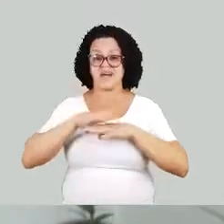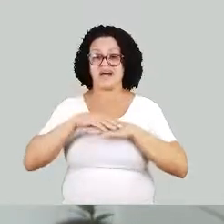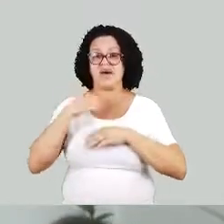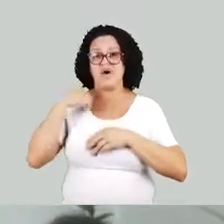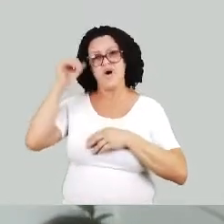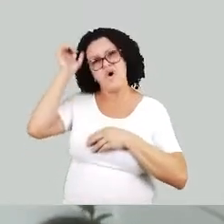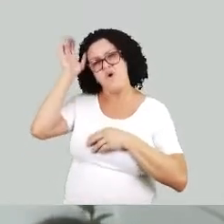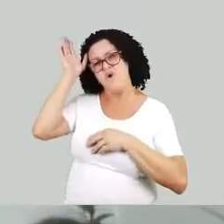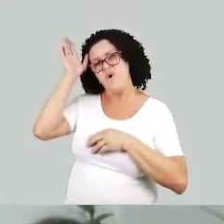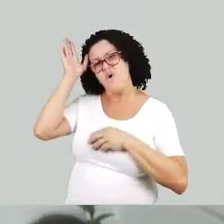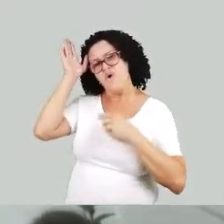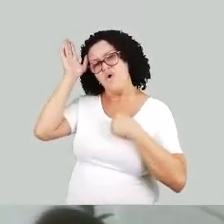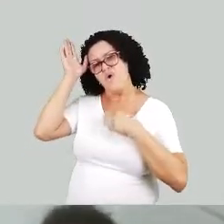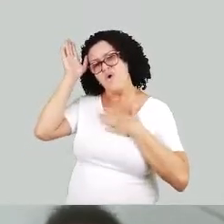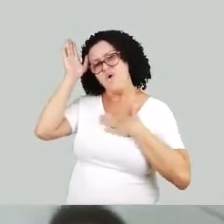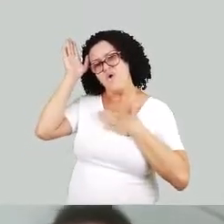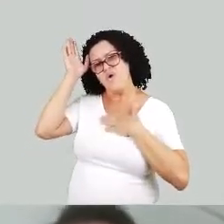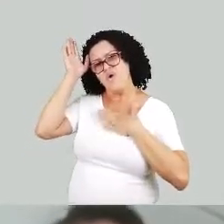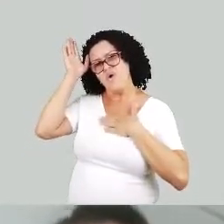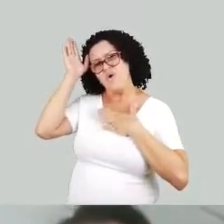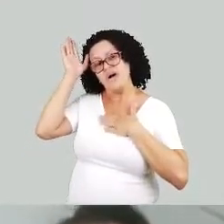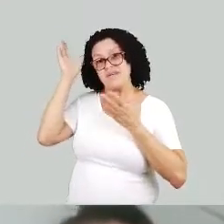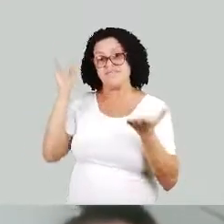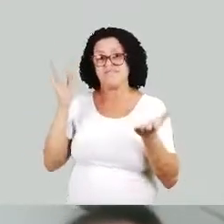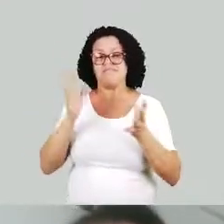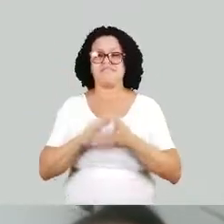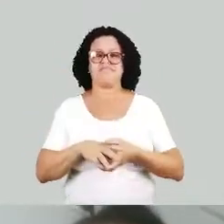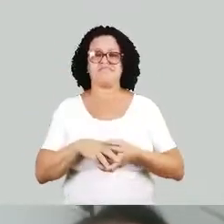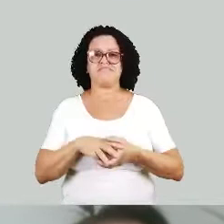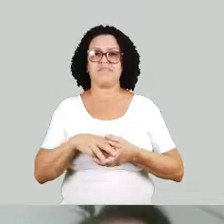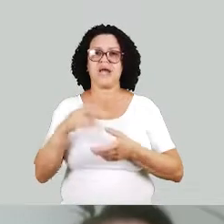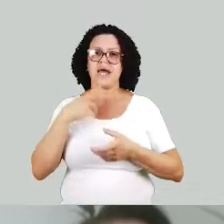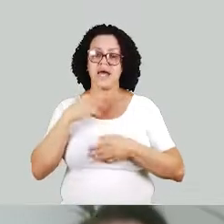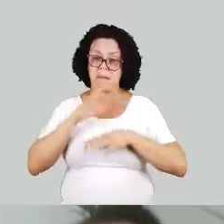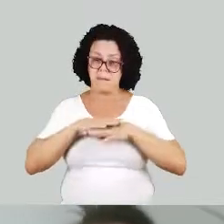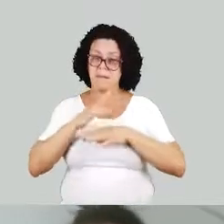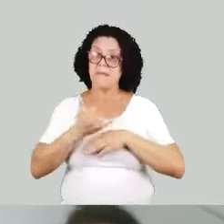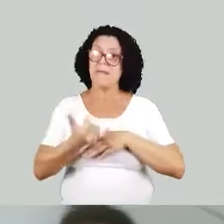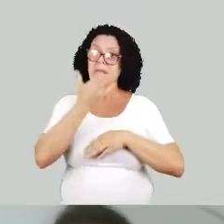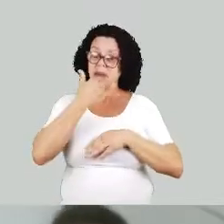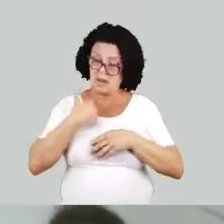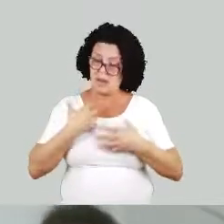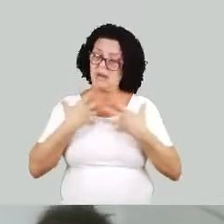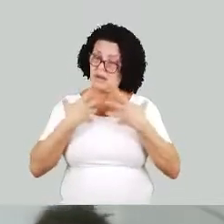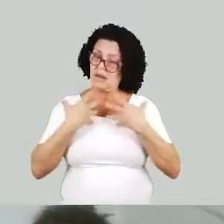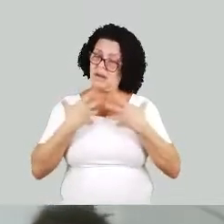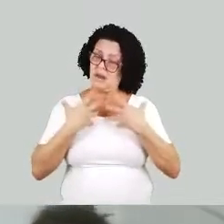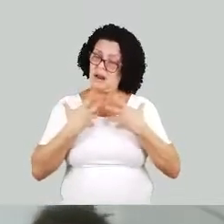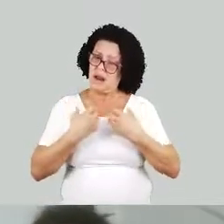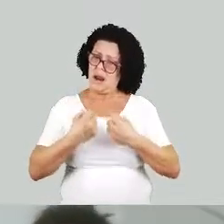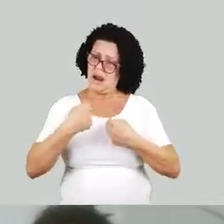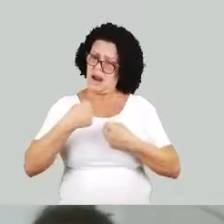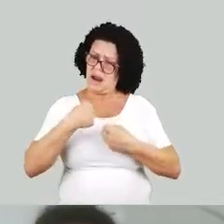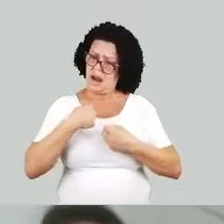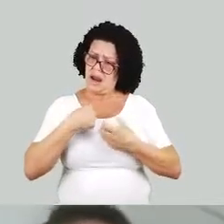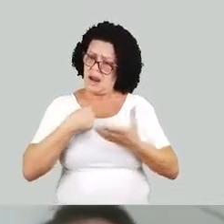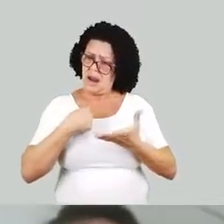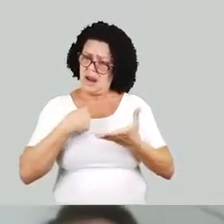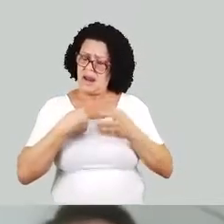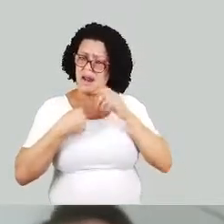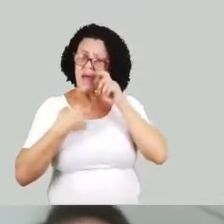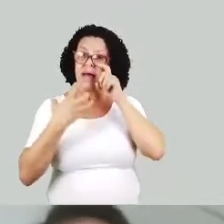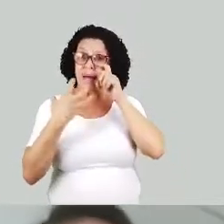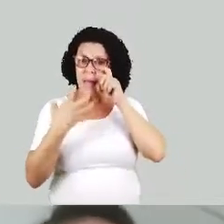autoconhecimento, tá? Então, o auto-perdão é assumir quem você realmente